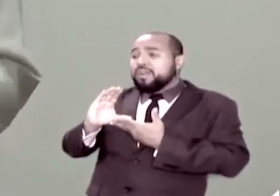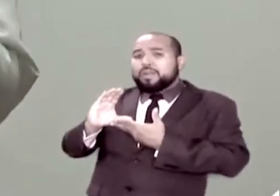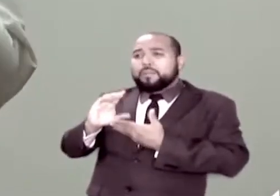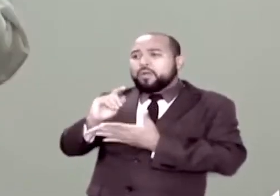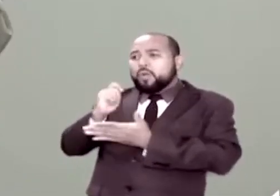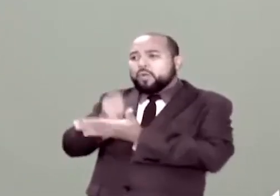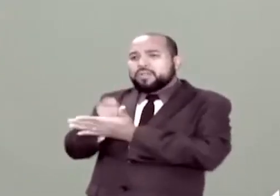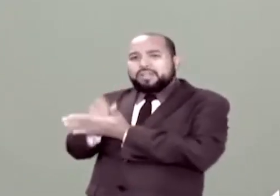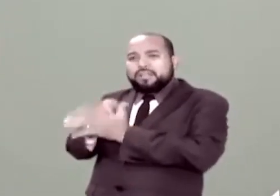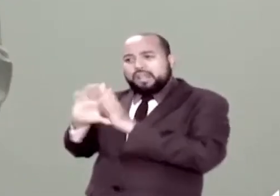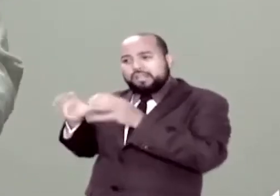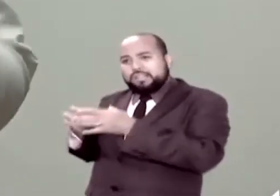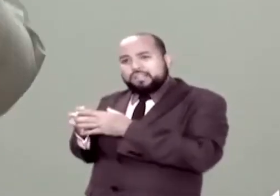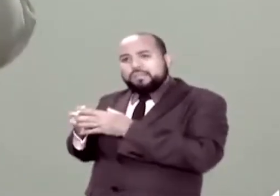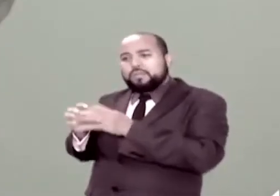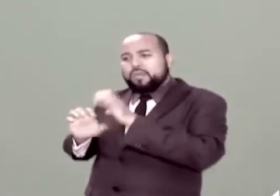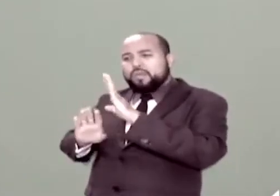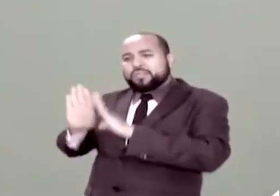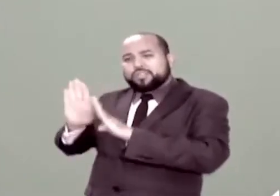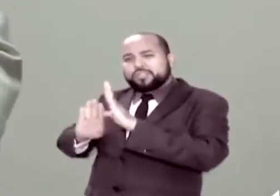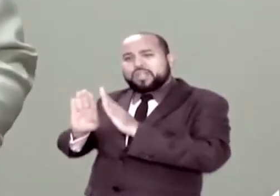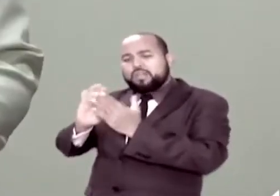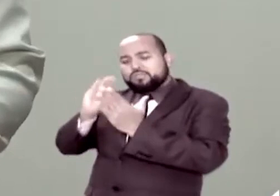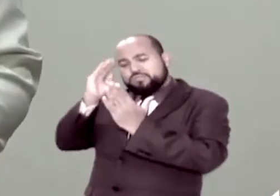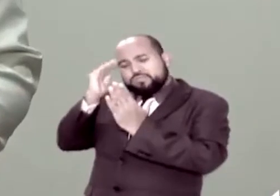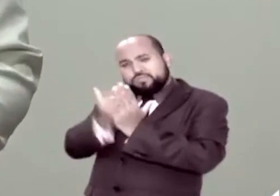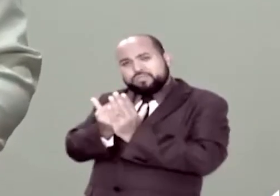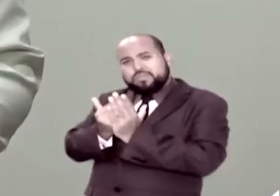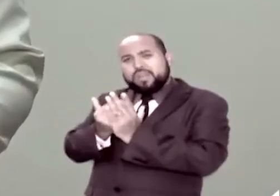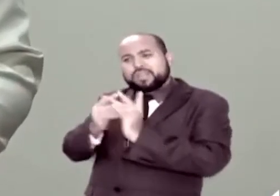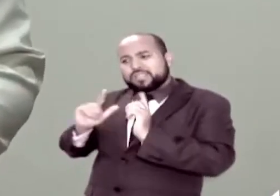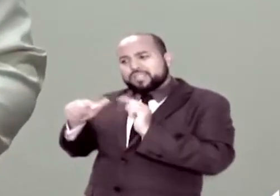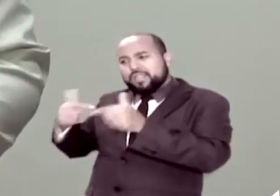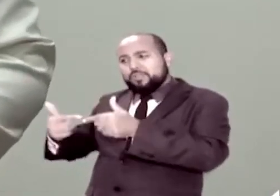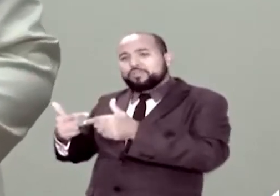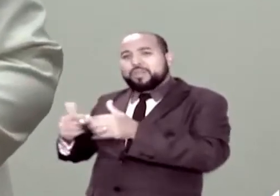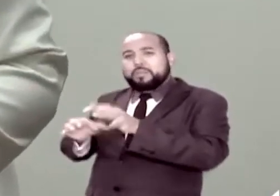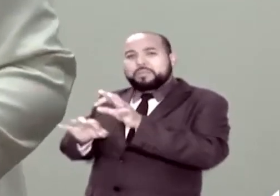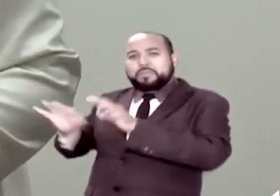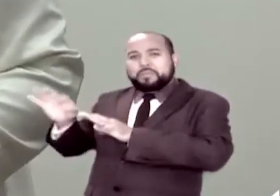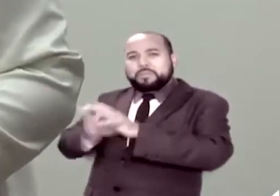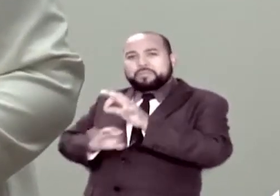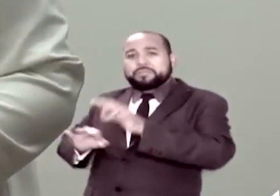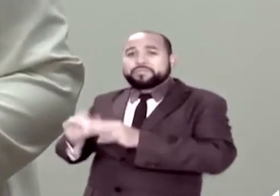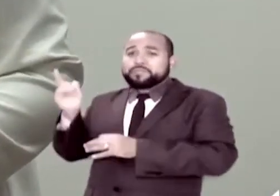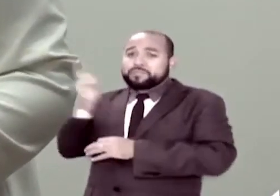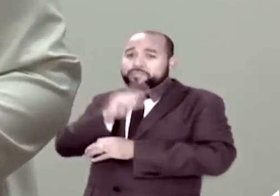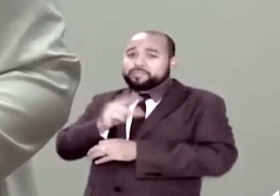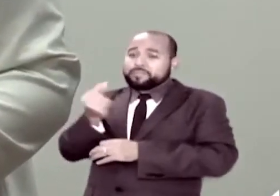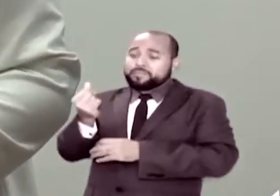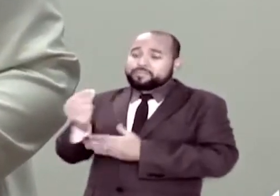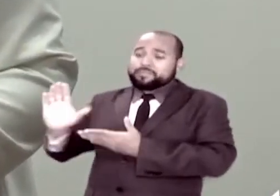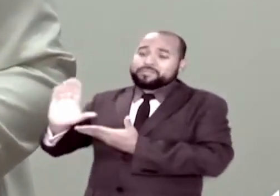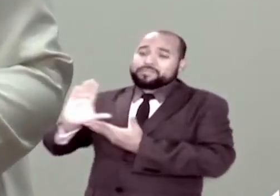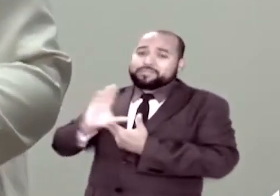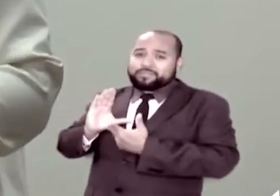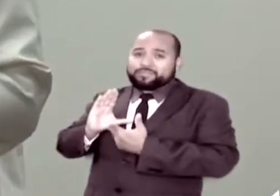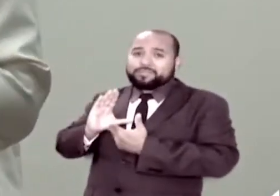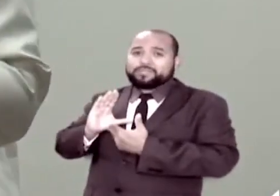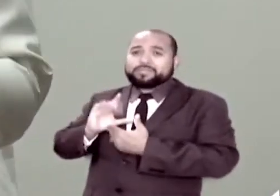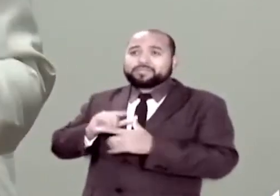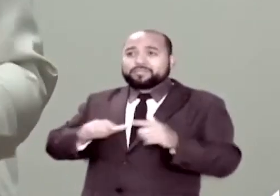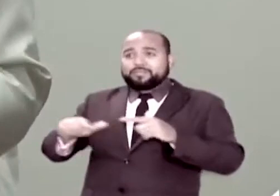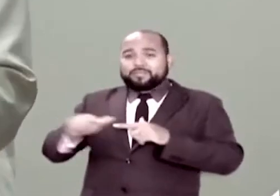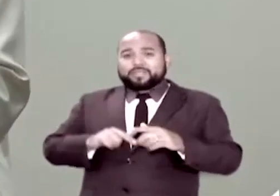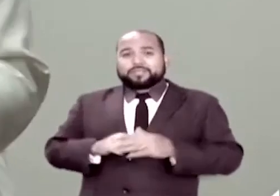equipe para poder fazer o edital poder Executar a política pública e poder sim garantir ali eh que o serviço que